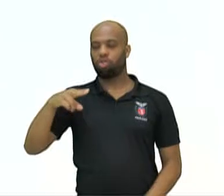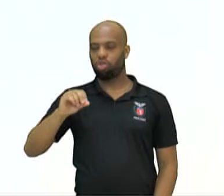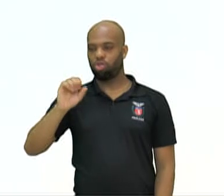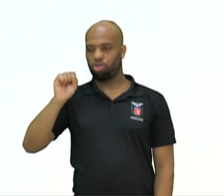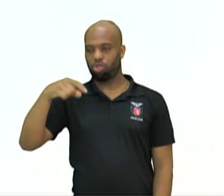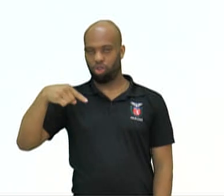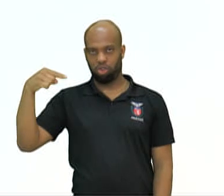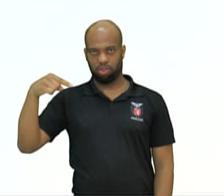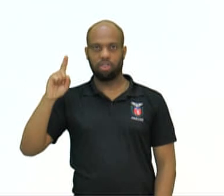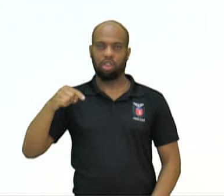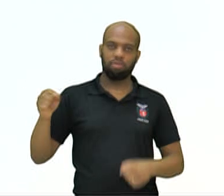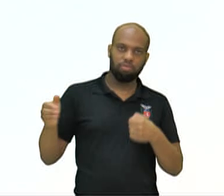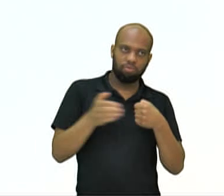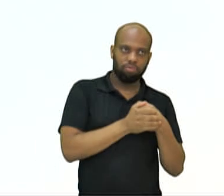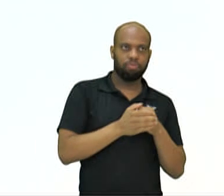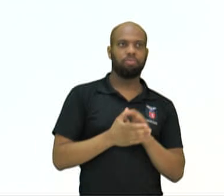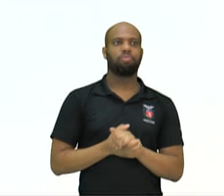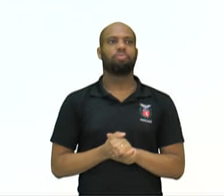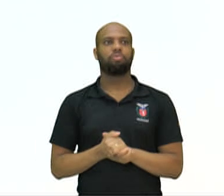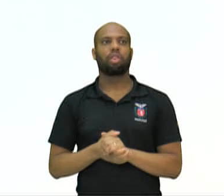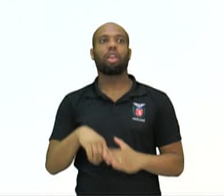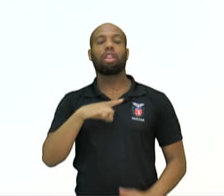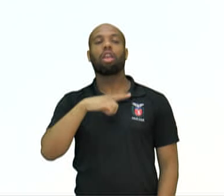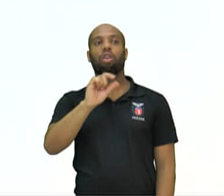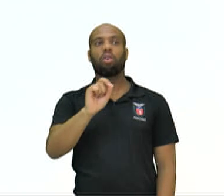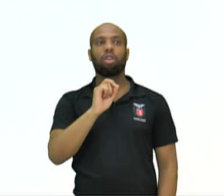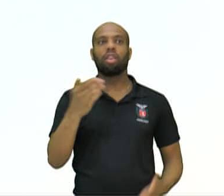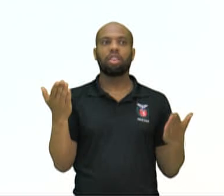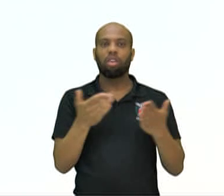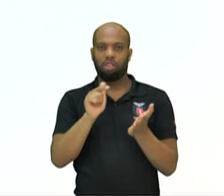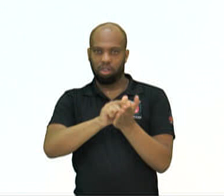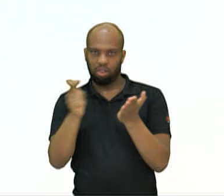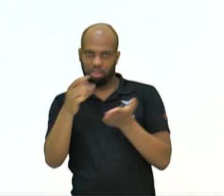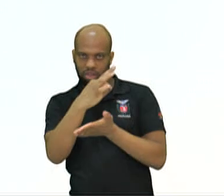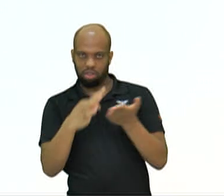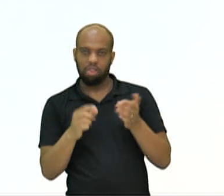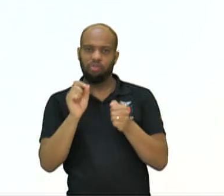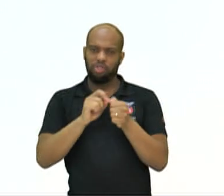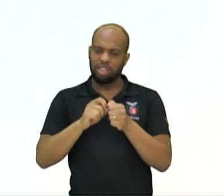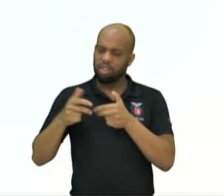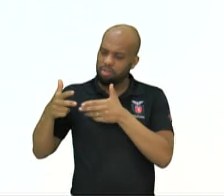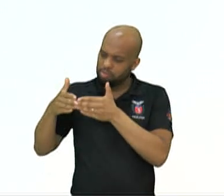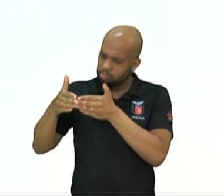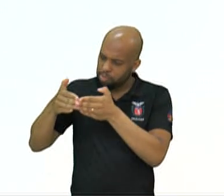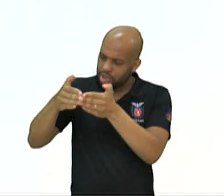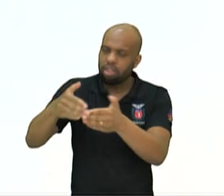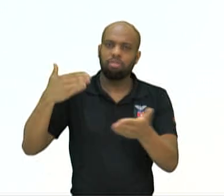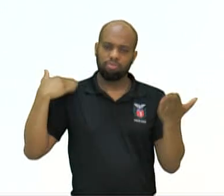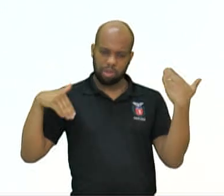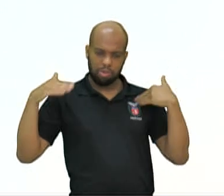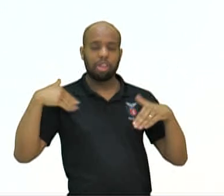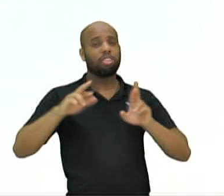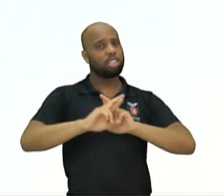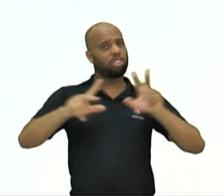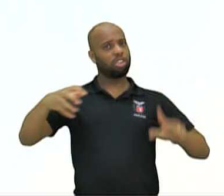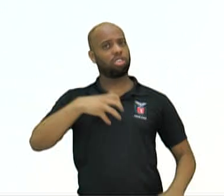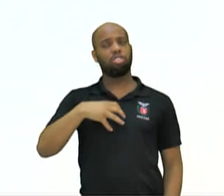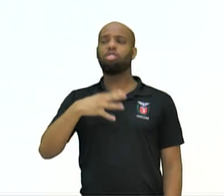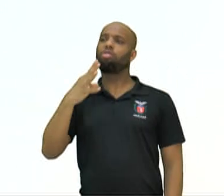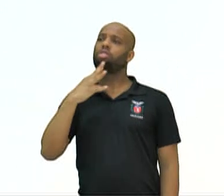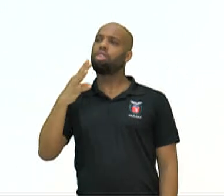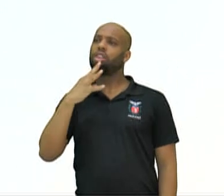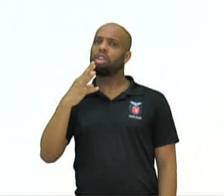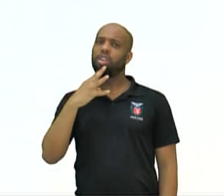jornalístico. Vamos lá? Realizar um passeio de barco pode ser um jeito muito diferente de conhecer